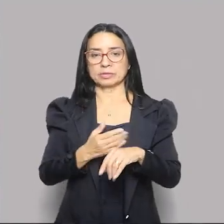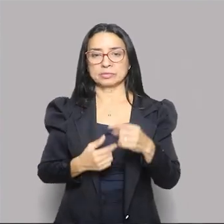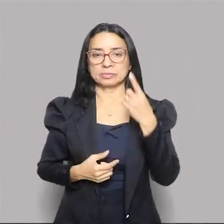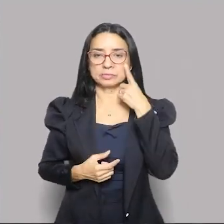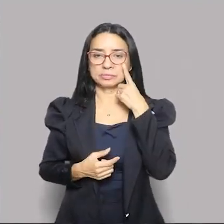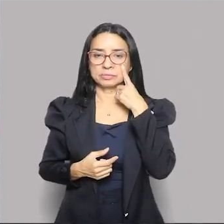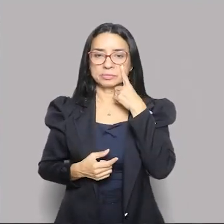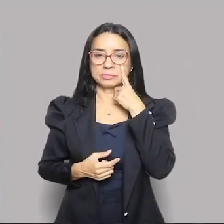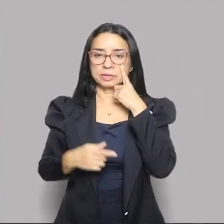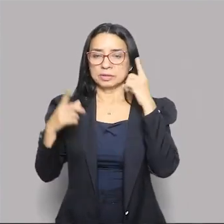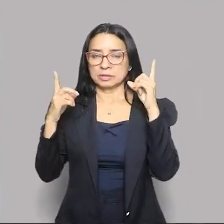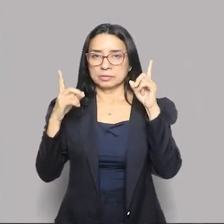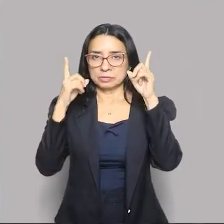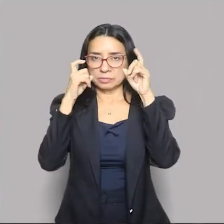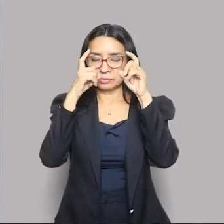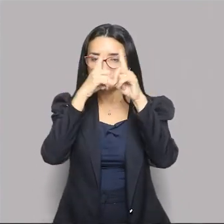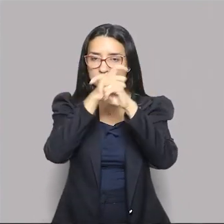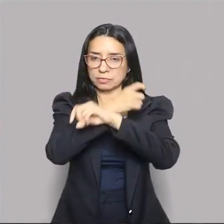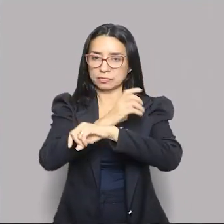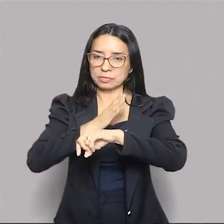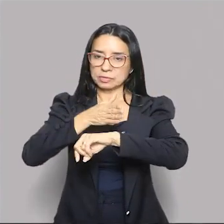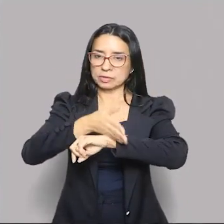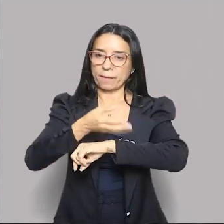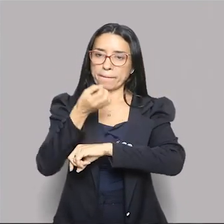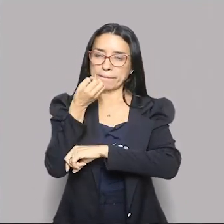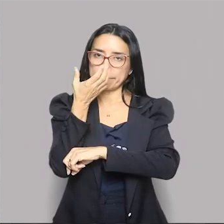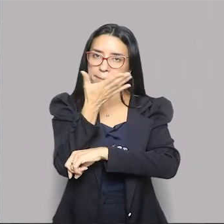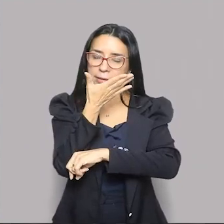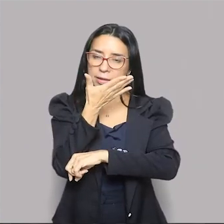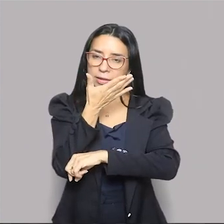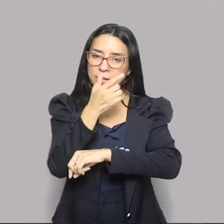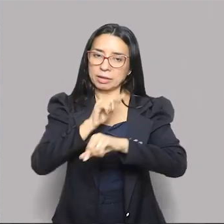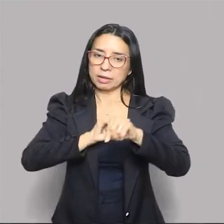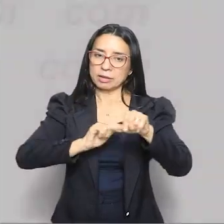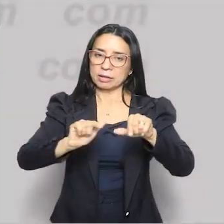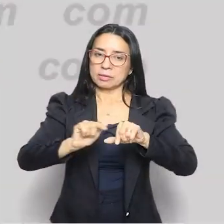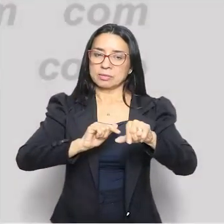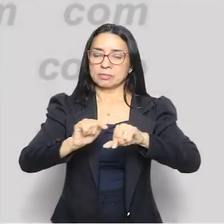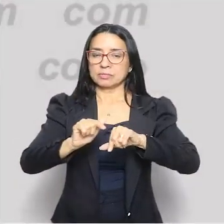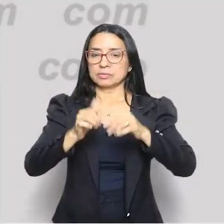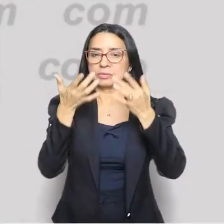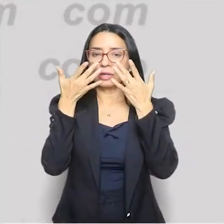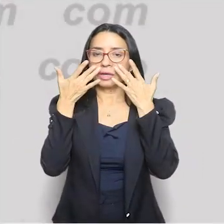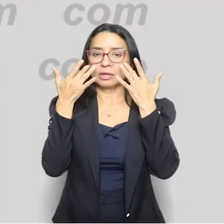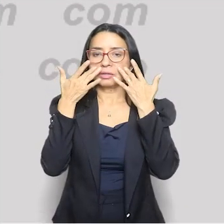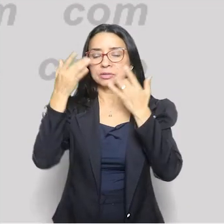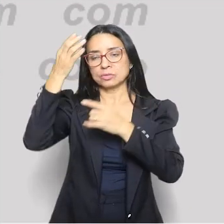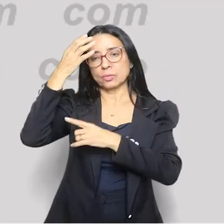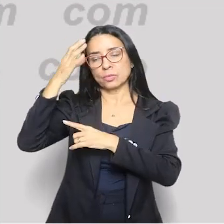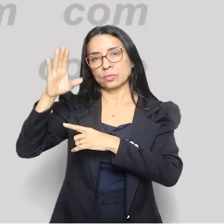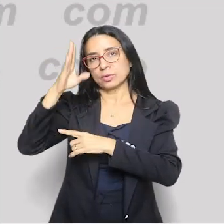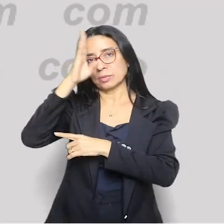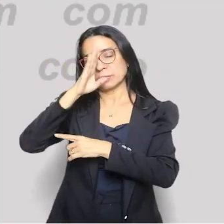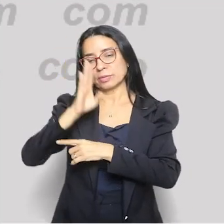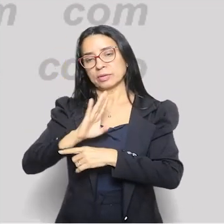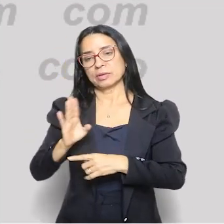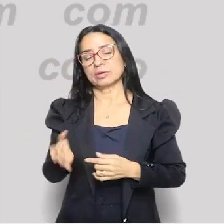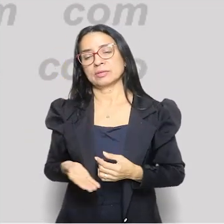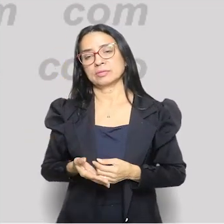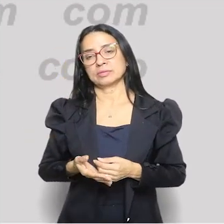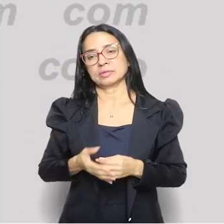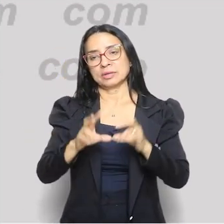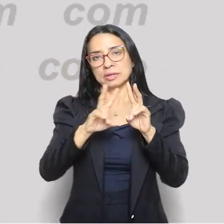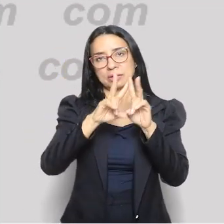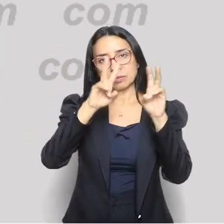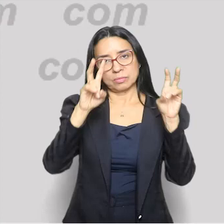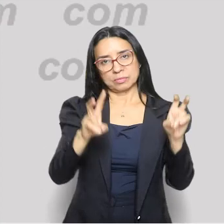ó. Dificuldades de acesso a bens e serviços artísticos e culturais brasileiros. É um